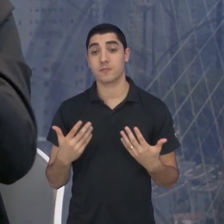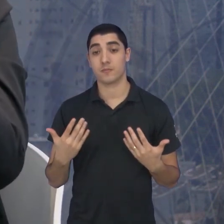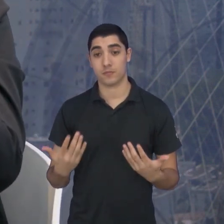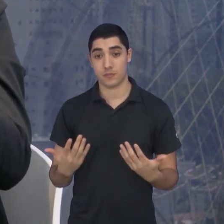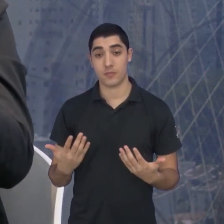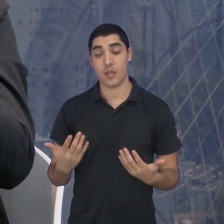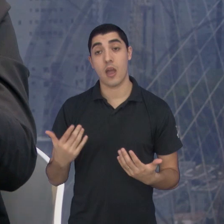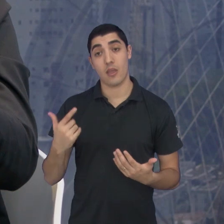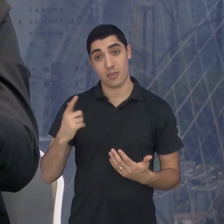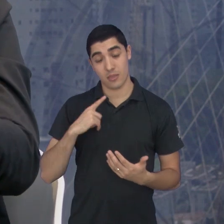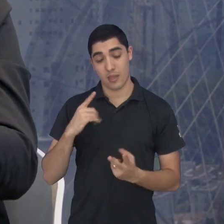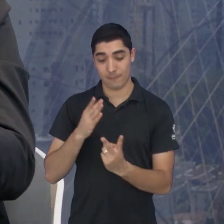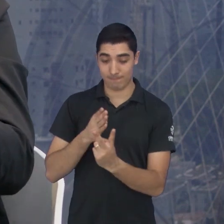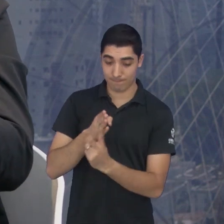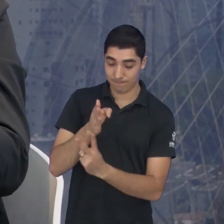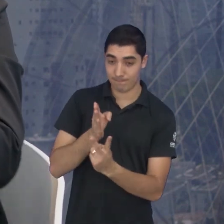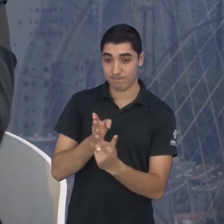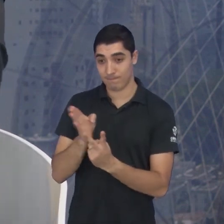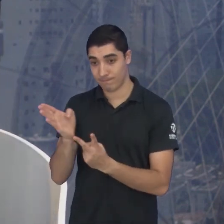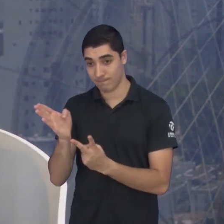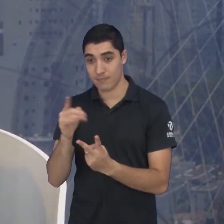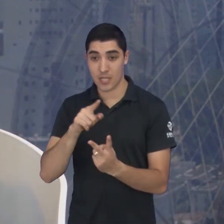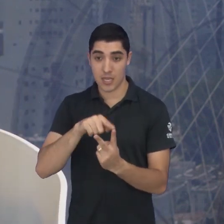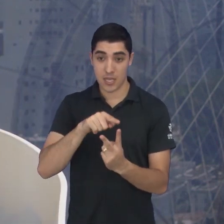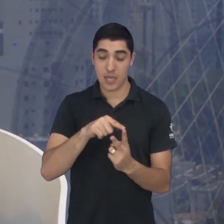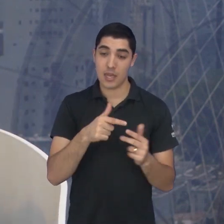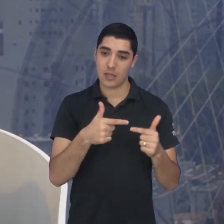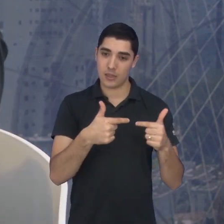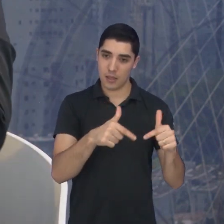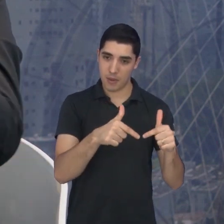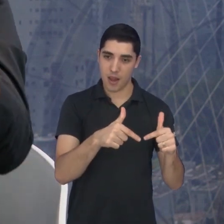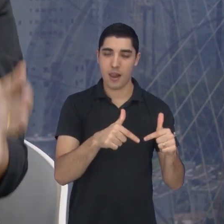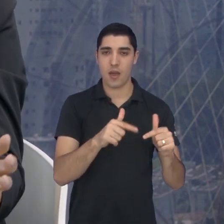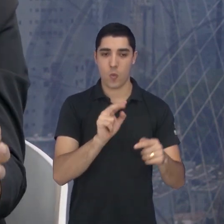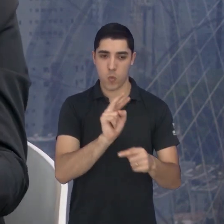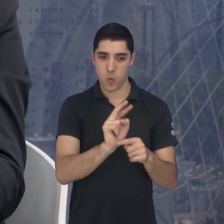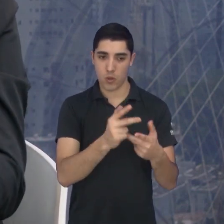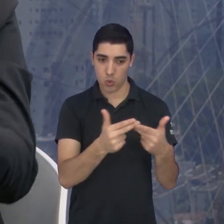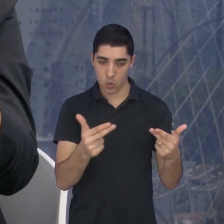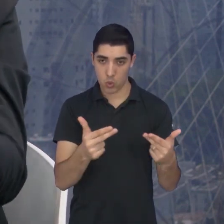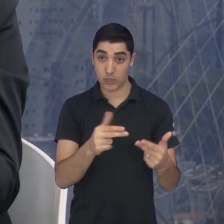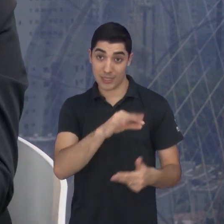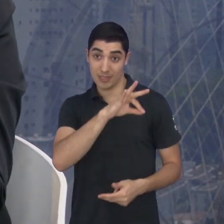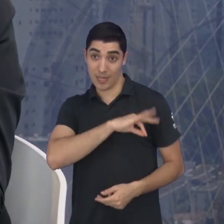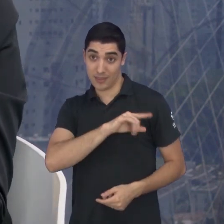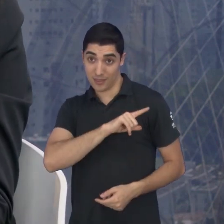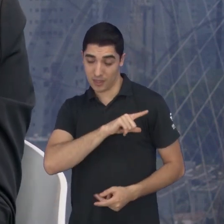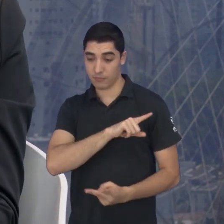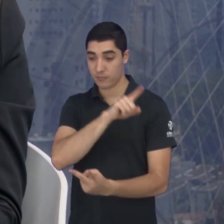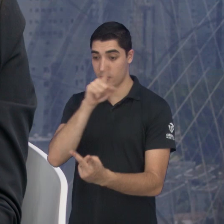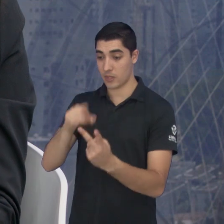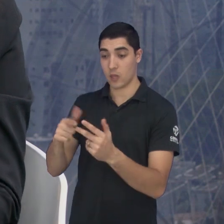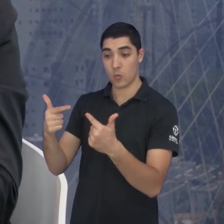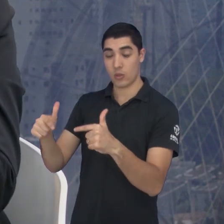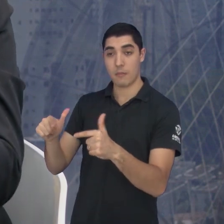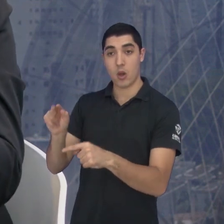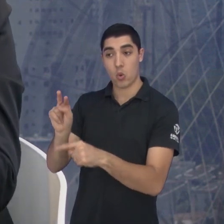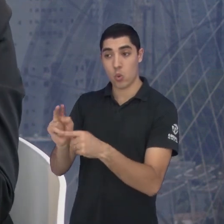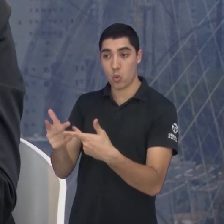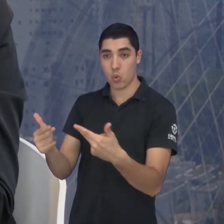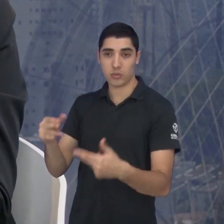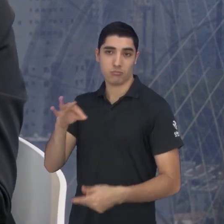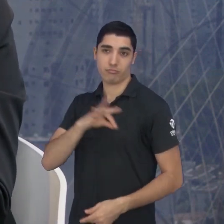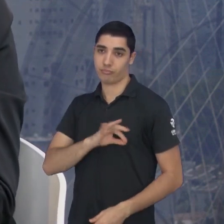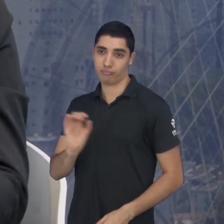penso que tem as duas situações, né? O trabalho do cuidado remunerado e o trabalho do cuidado não remunerado, o mesmo trabalho, não é? Então vamos pensar no